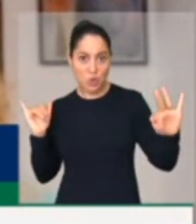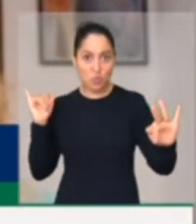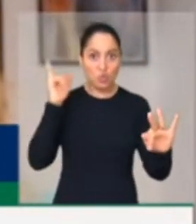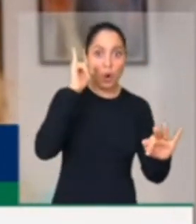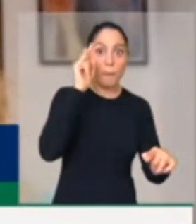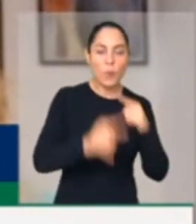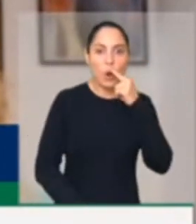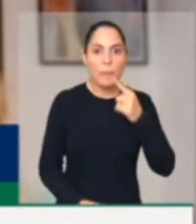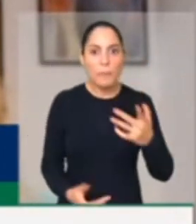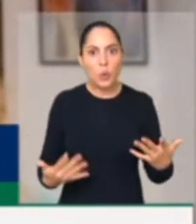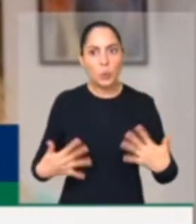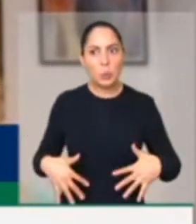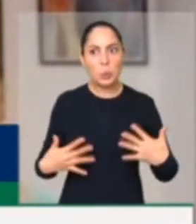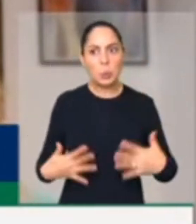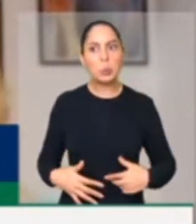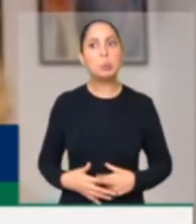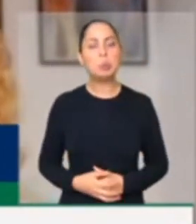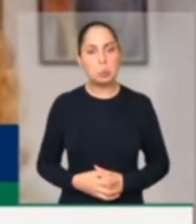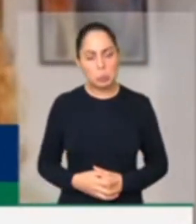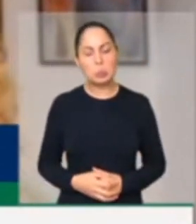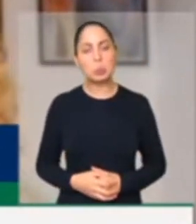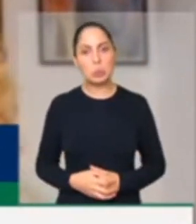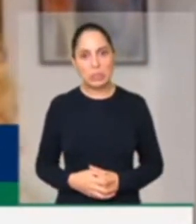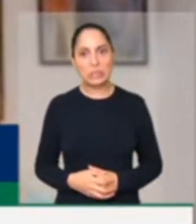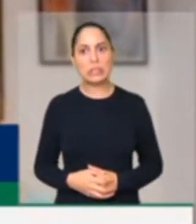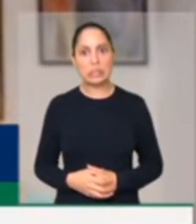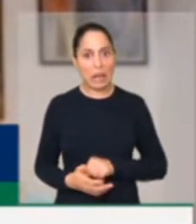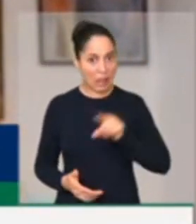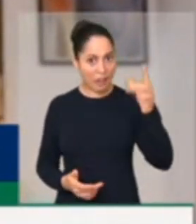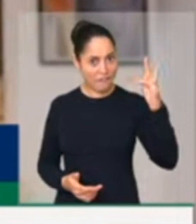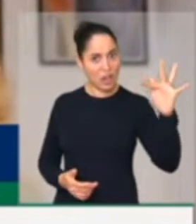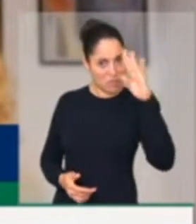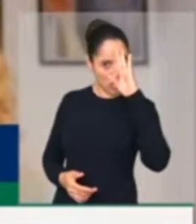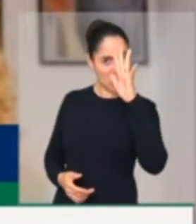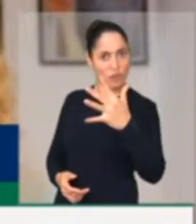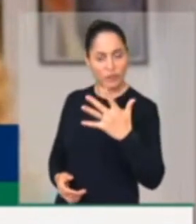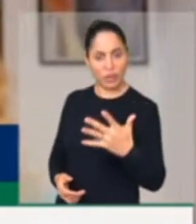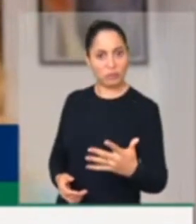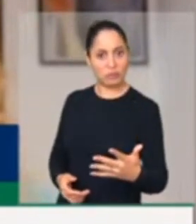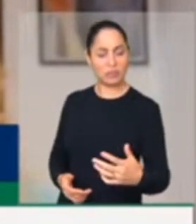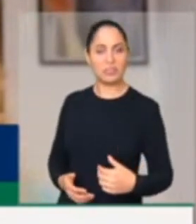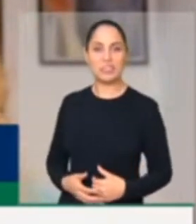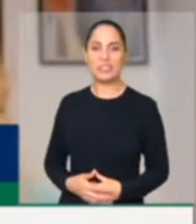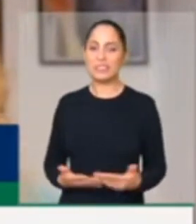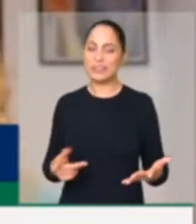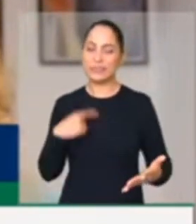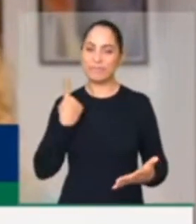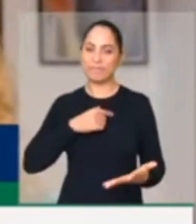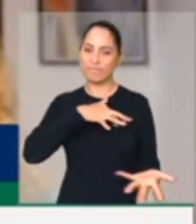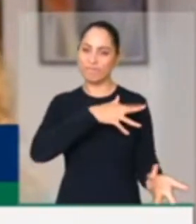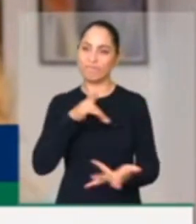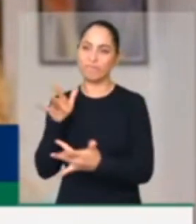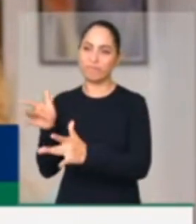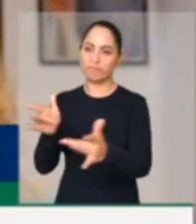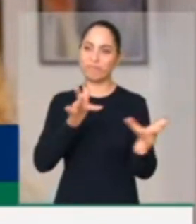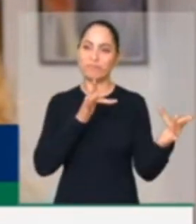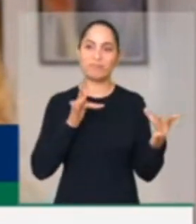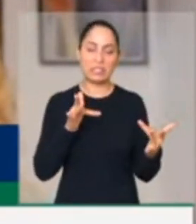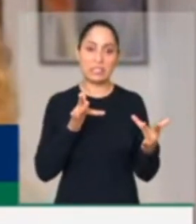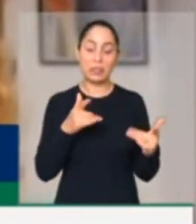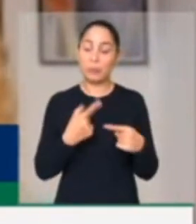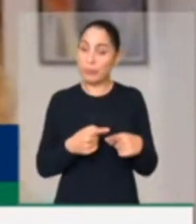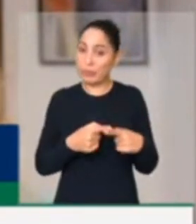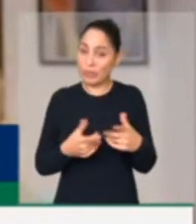se relacionar com o mundo, seja na política externa, seja na política de relação com os países que compreendem que o Brasil hoje